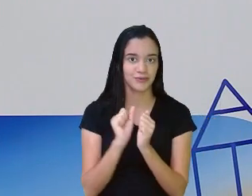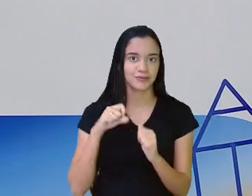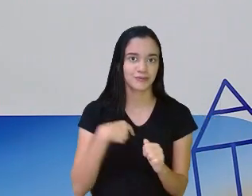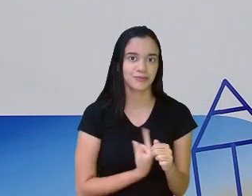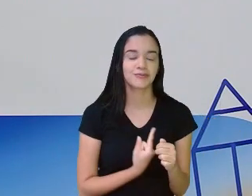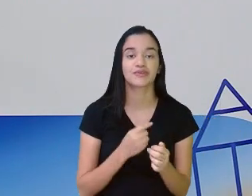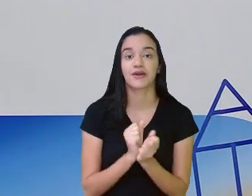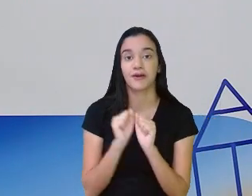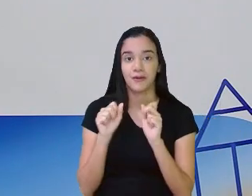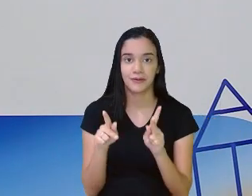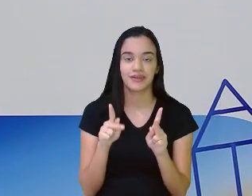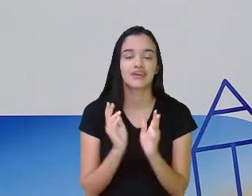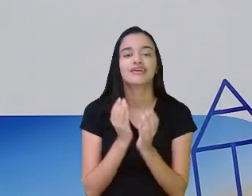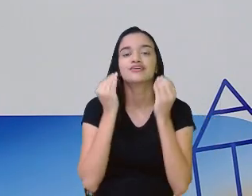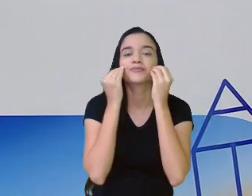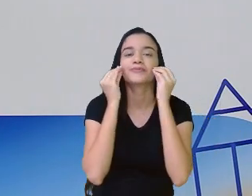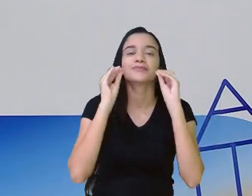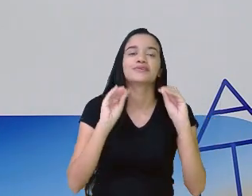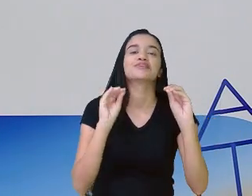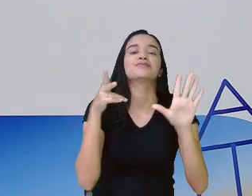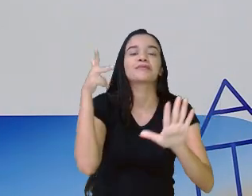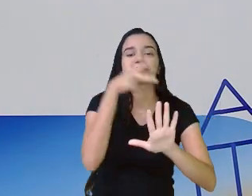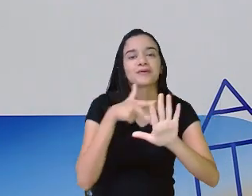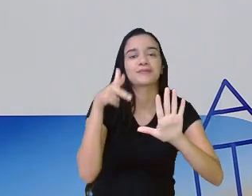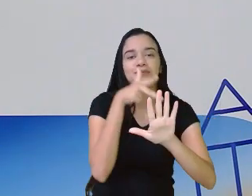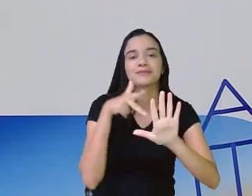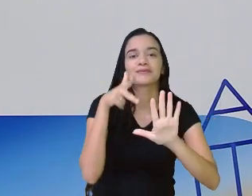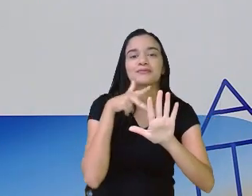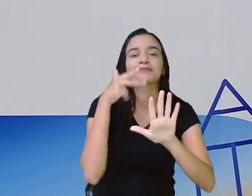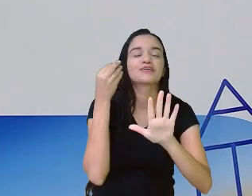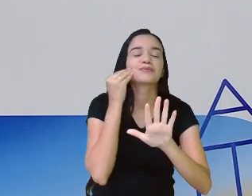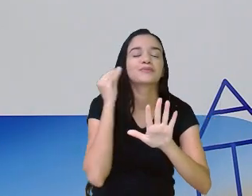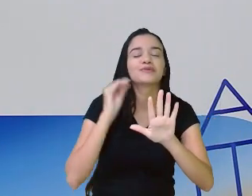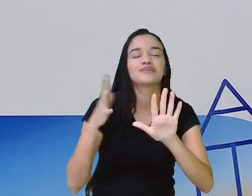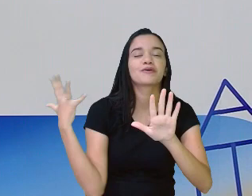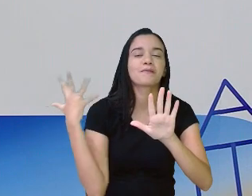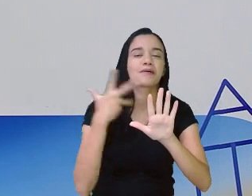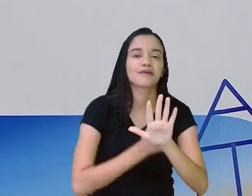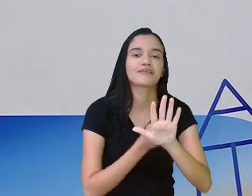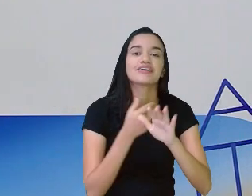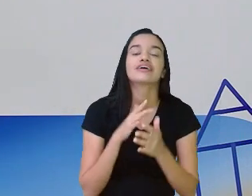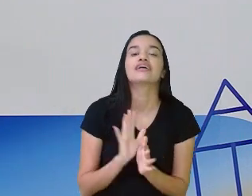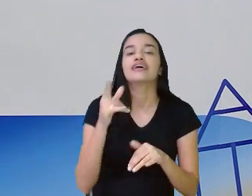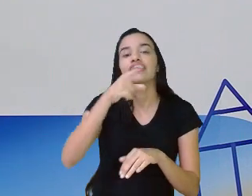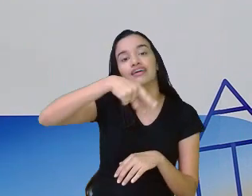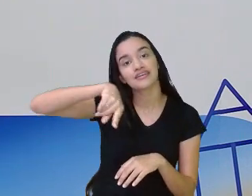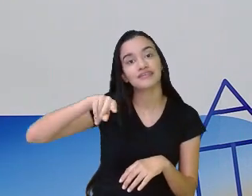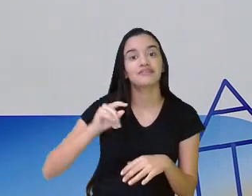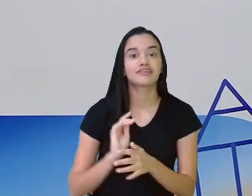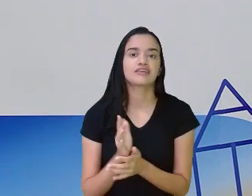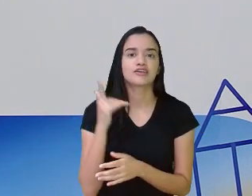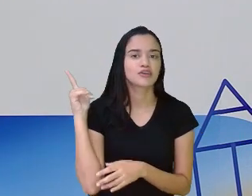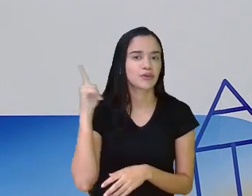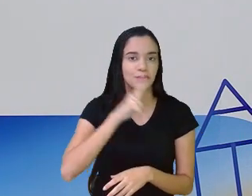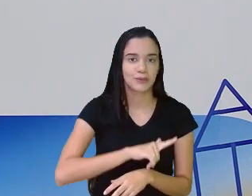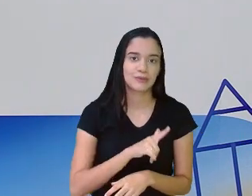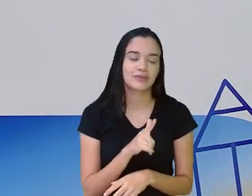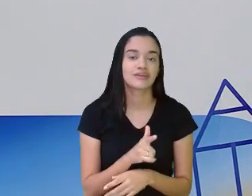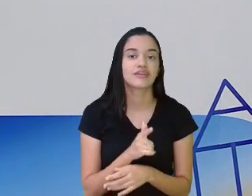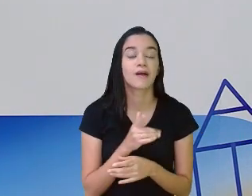gente. Beleza? Beijo para minha produção maravilhosa, que garante que vocês